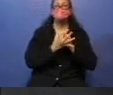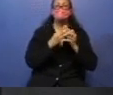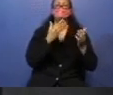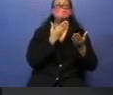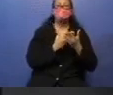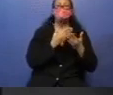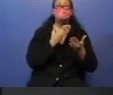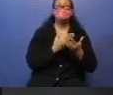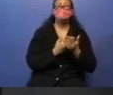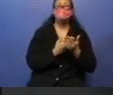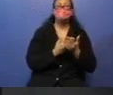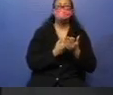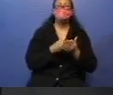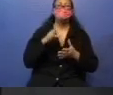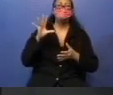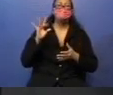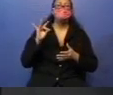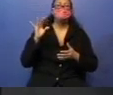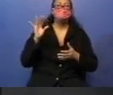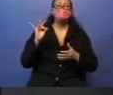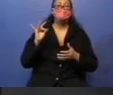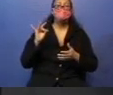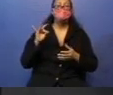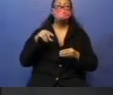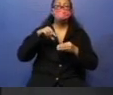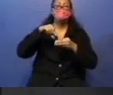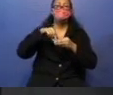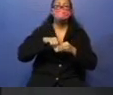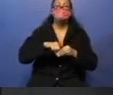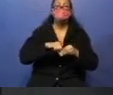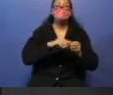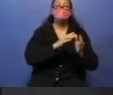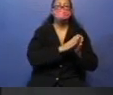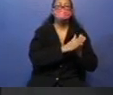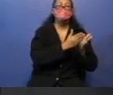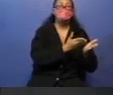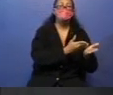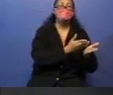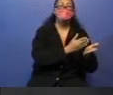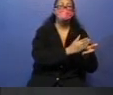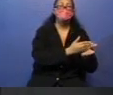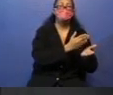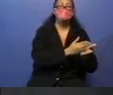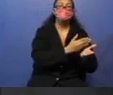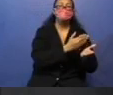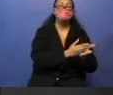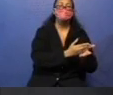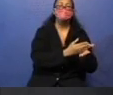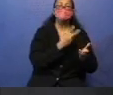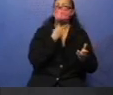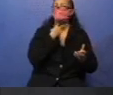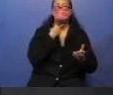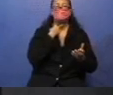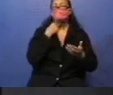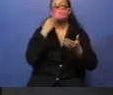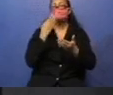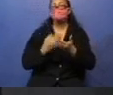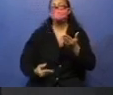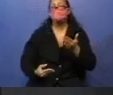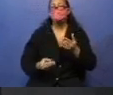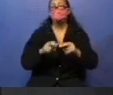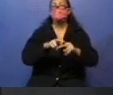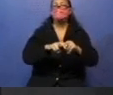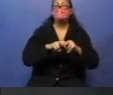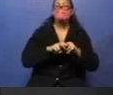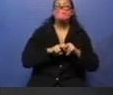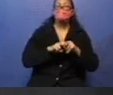estudada. Cola esse anexo no caderno, não é para perder. Quando chegar às aulas, o professor vai querer ver.